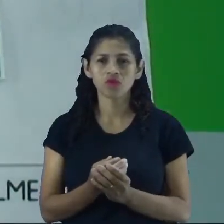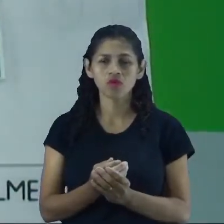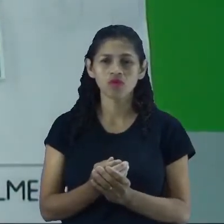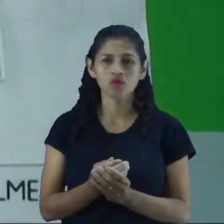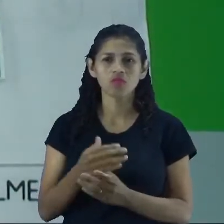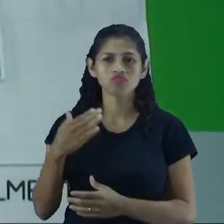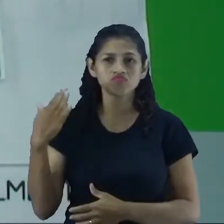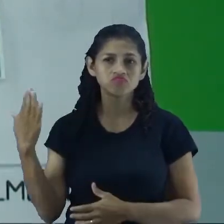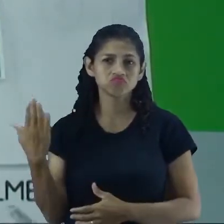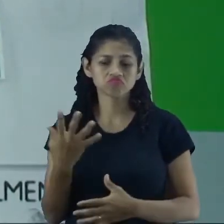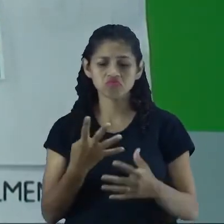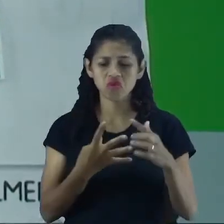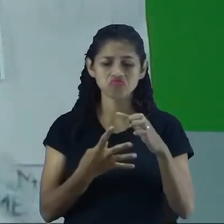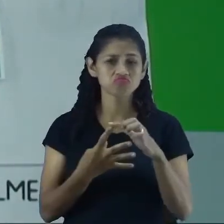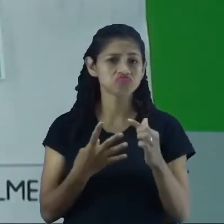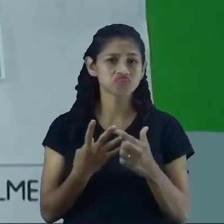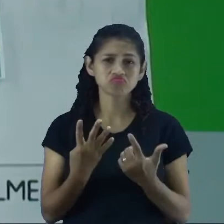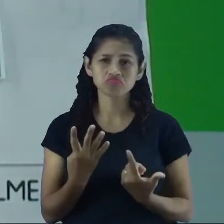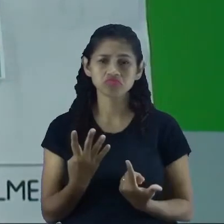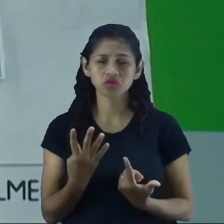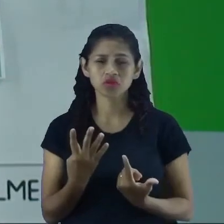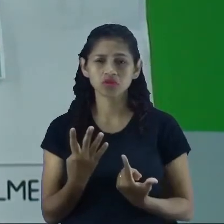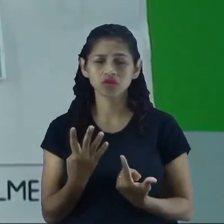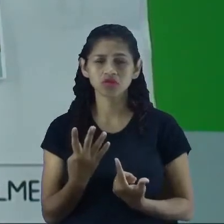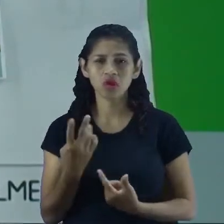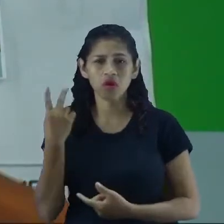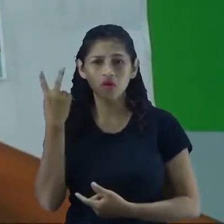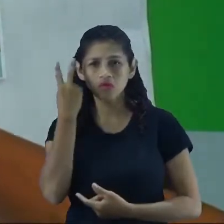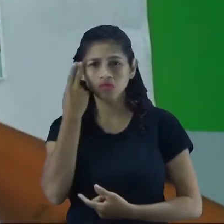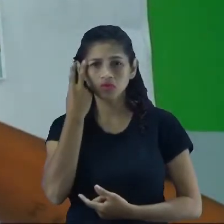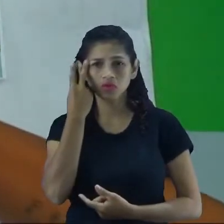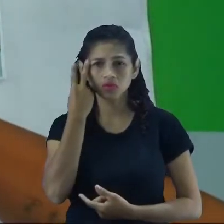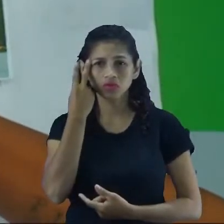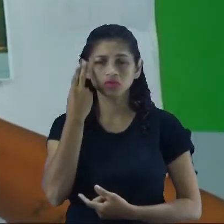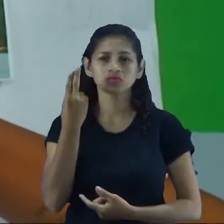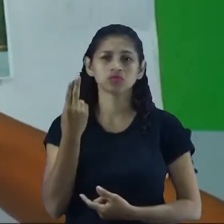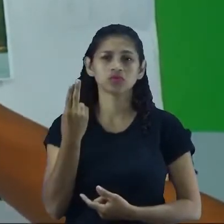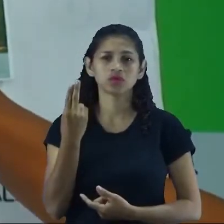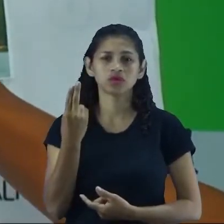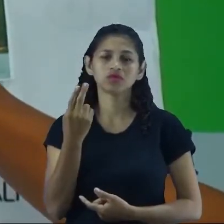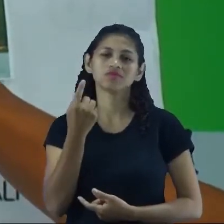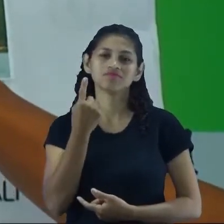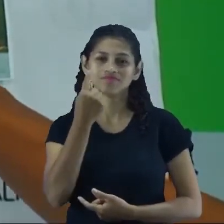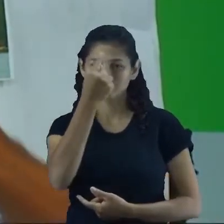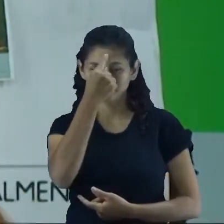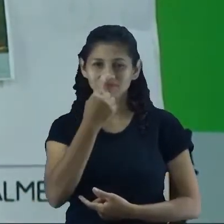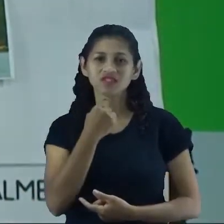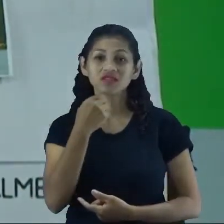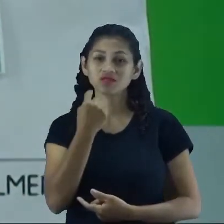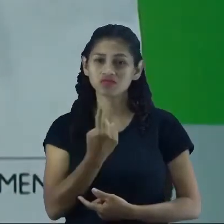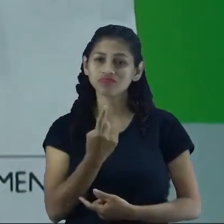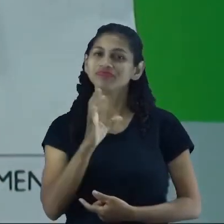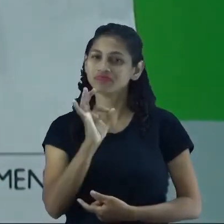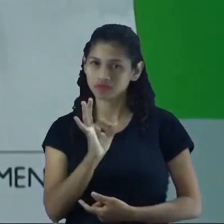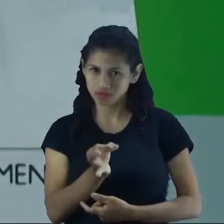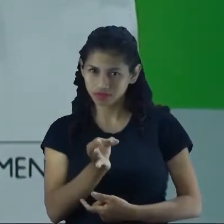que representa uma paisagem totalmente natural é a imagem número 1,